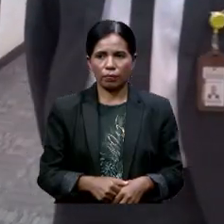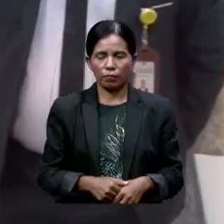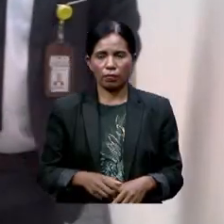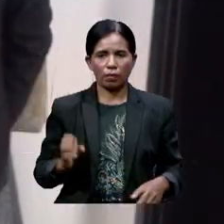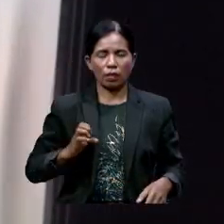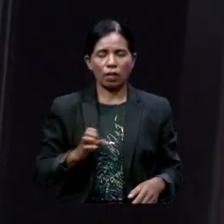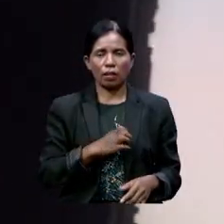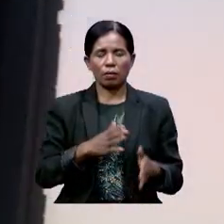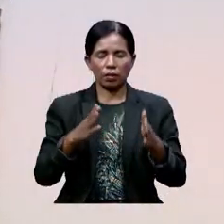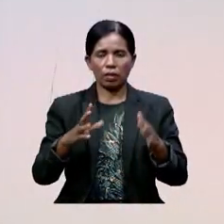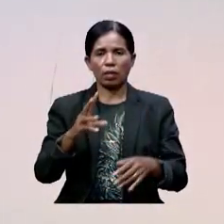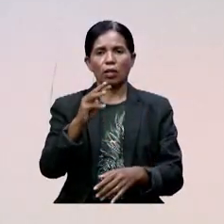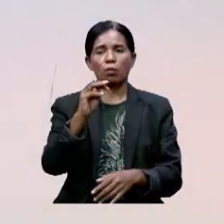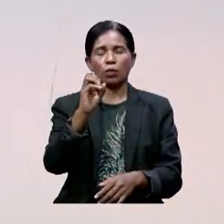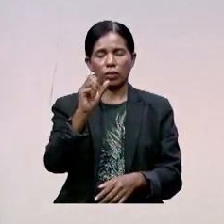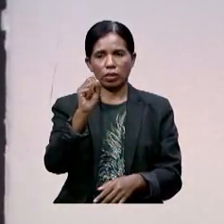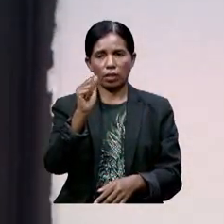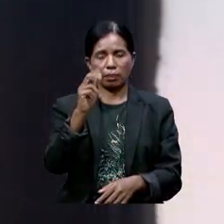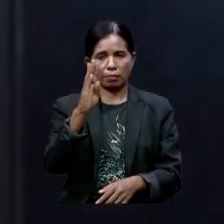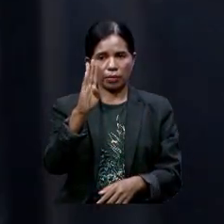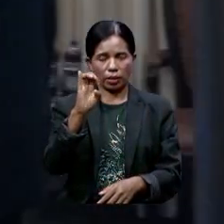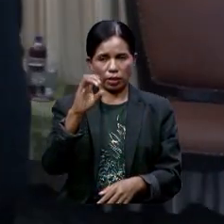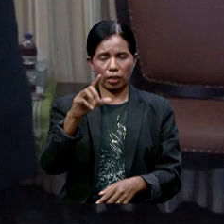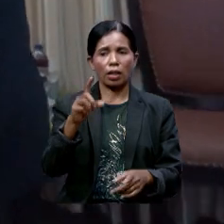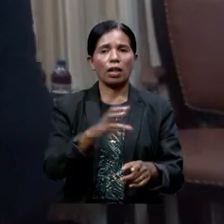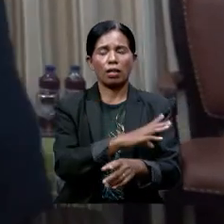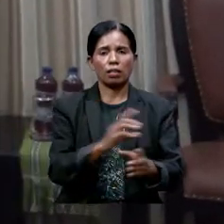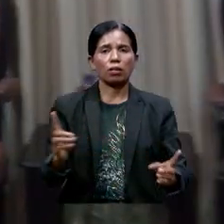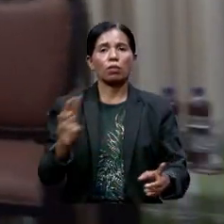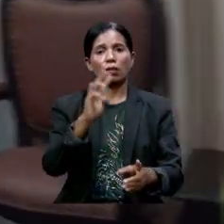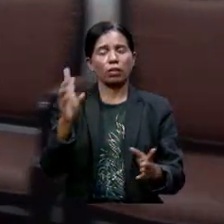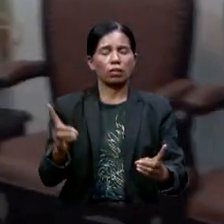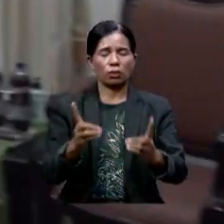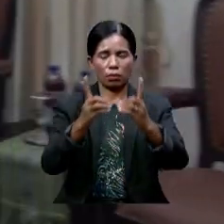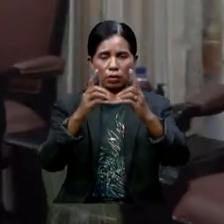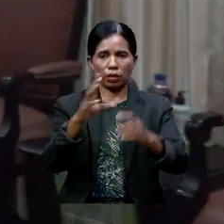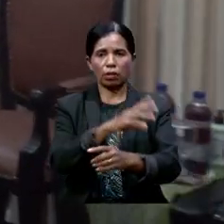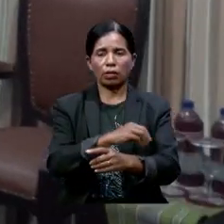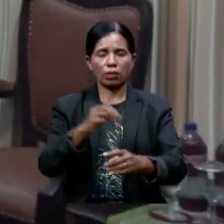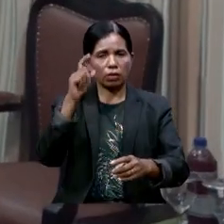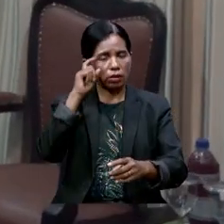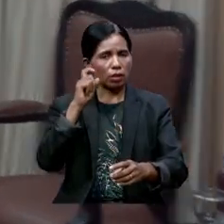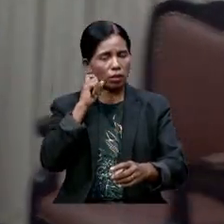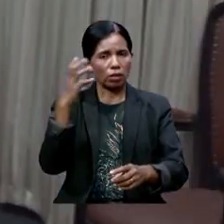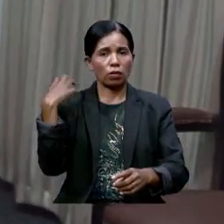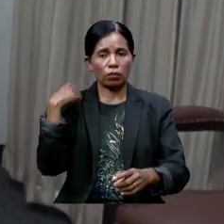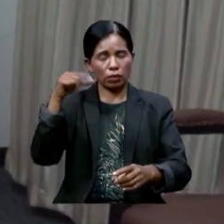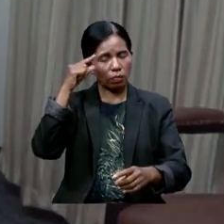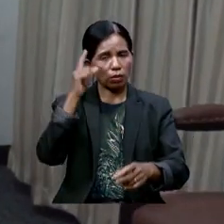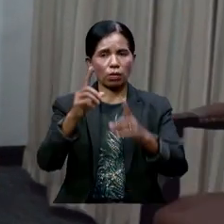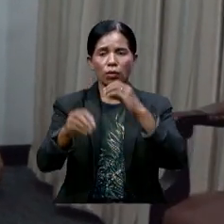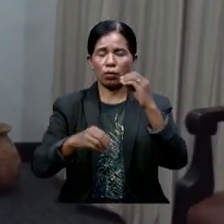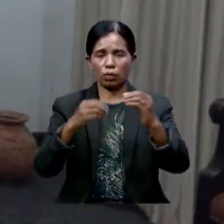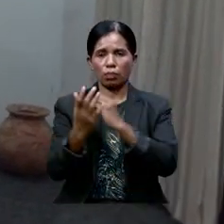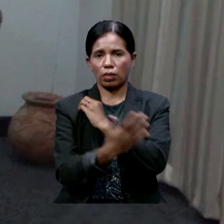Embaixador República Moçambique, Quartani, Assorumalu, o primeiro-ministro Kairala Senana Guzmão e a Palácio Governo, o de Colecunabá, cooperação bilateral entre